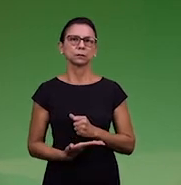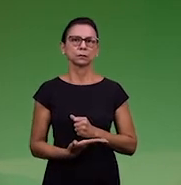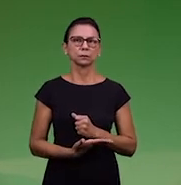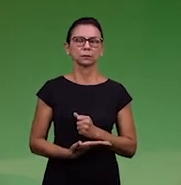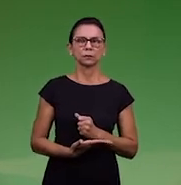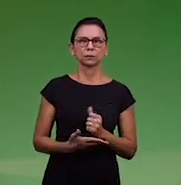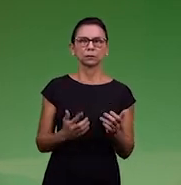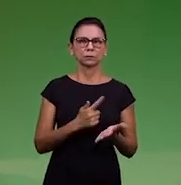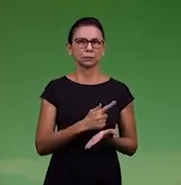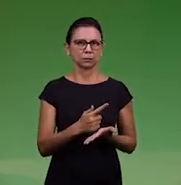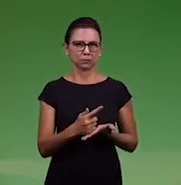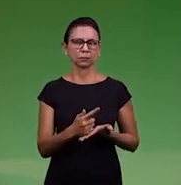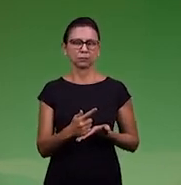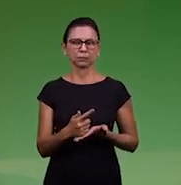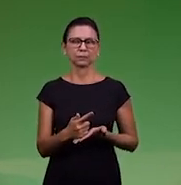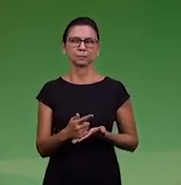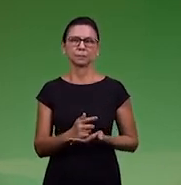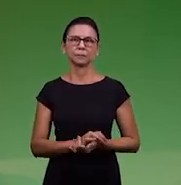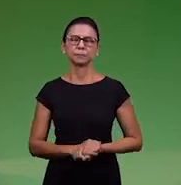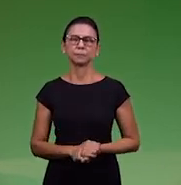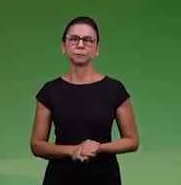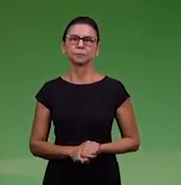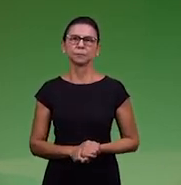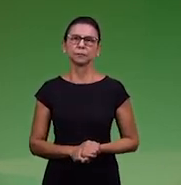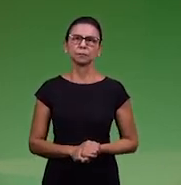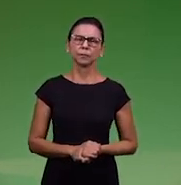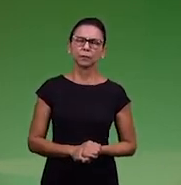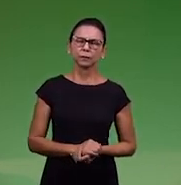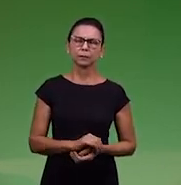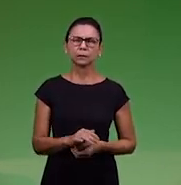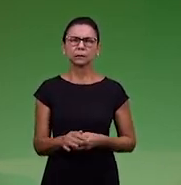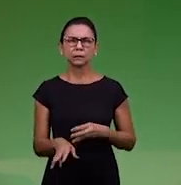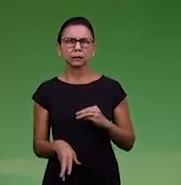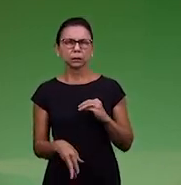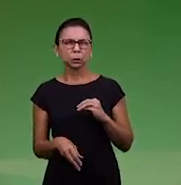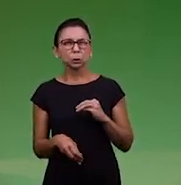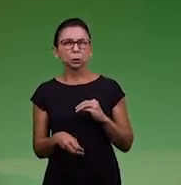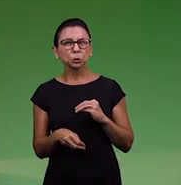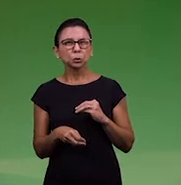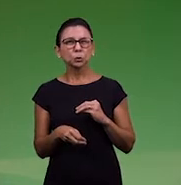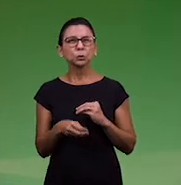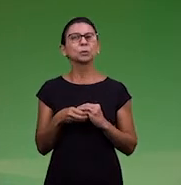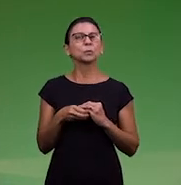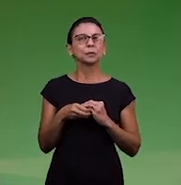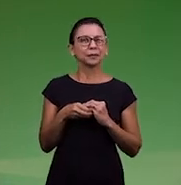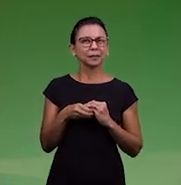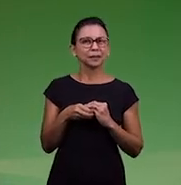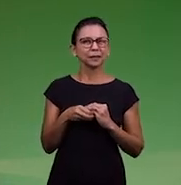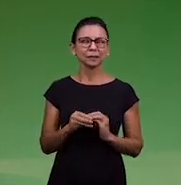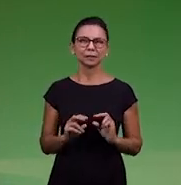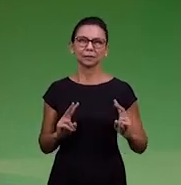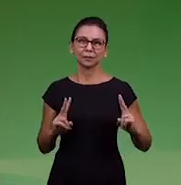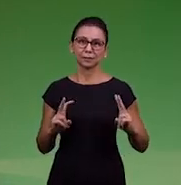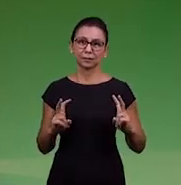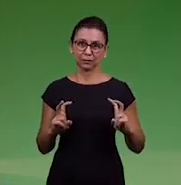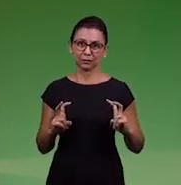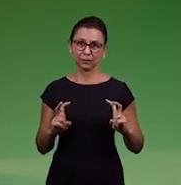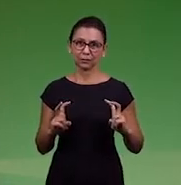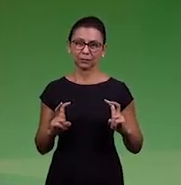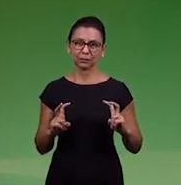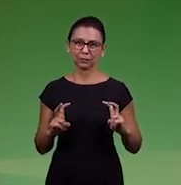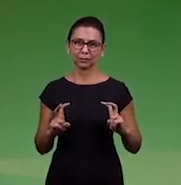um texto no livro do Gênesis. E para completar este assunto que nós temos